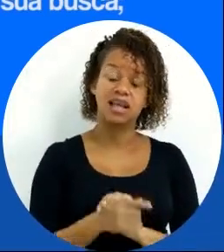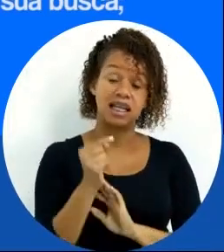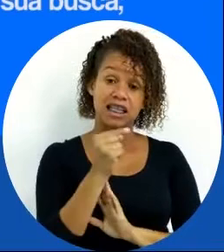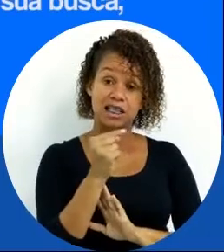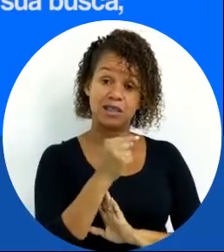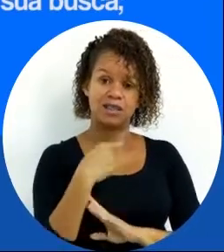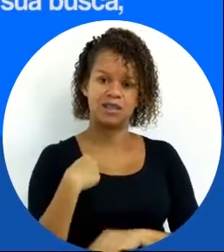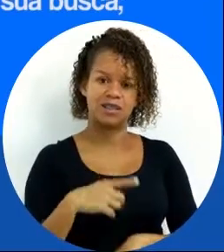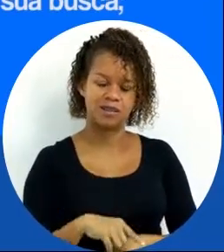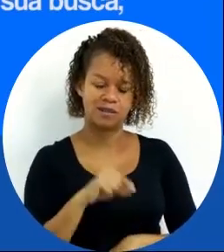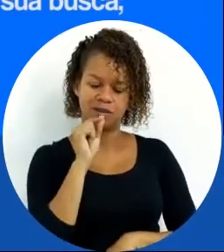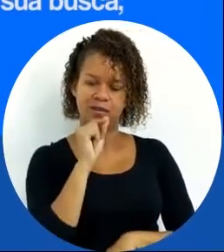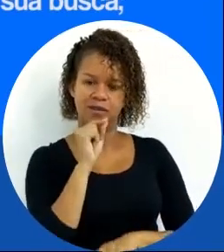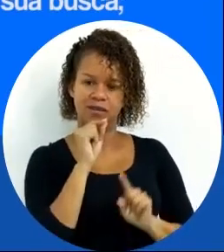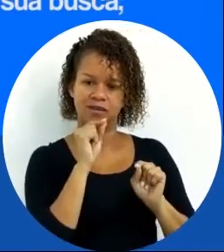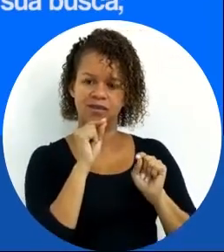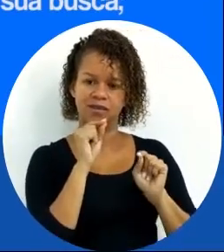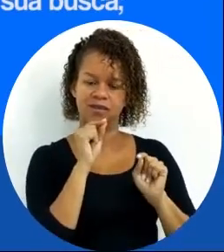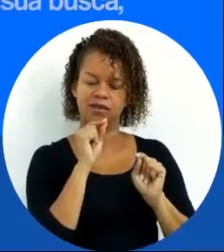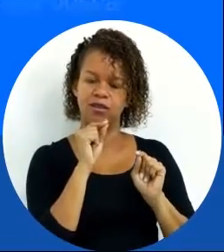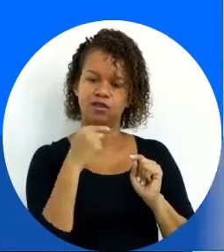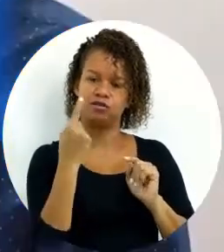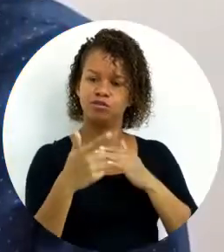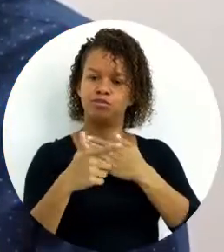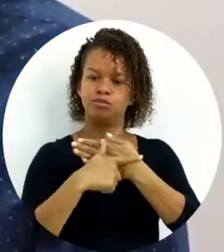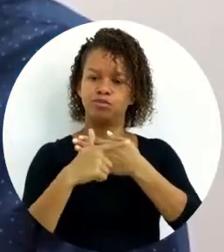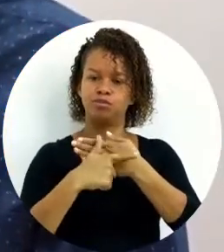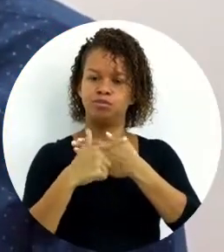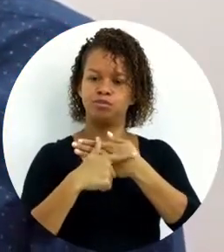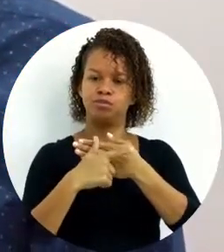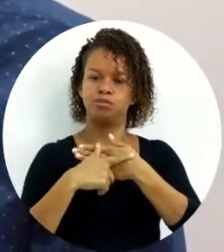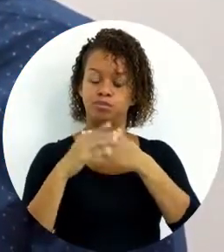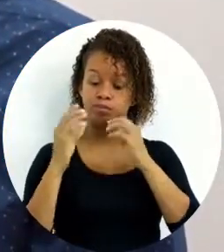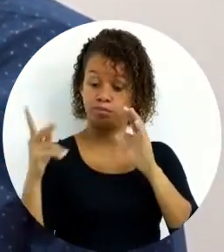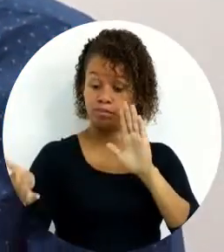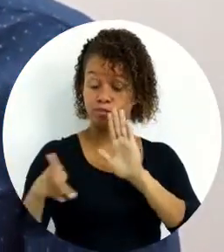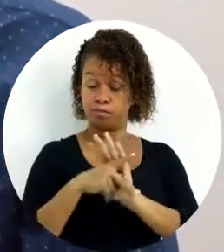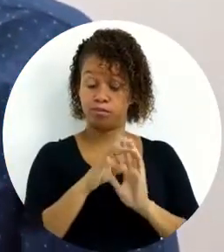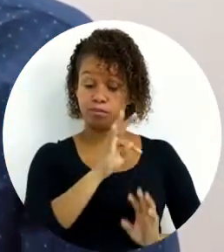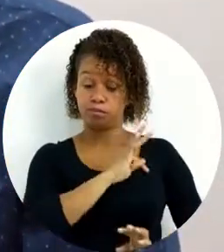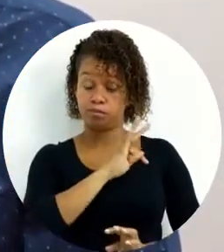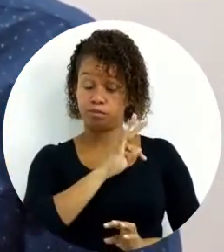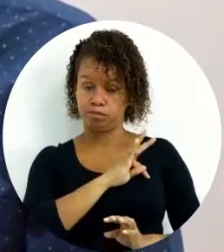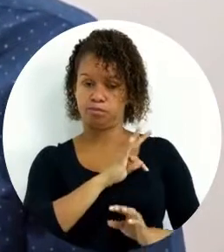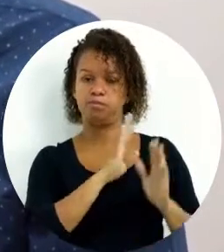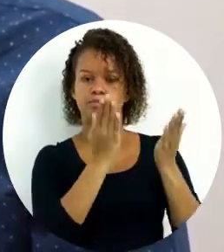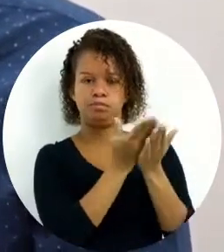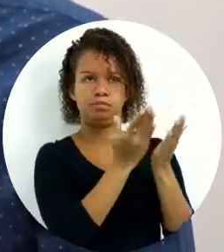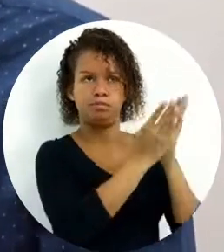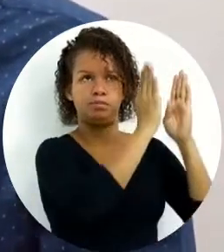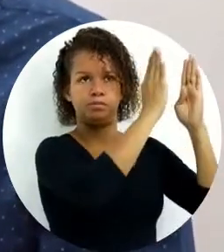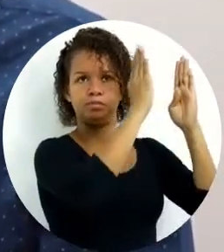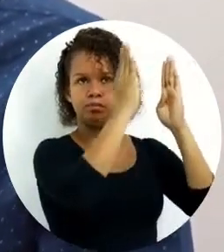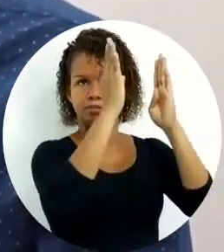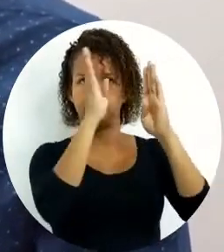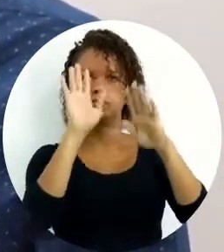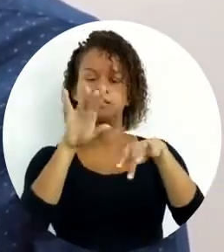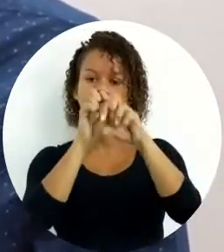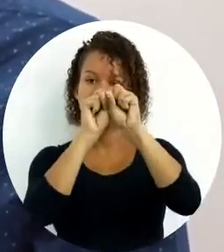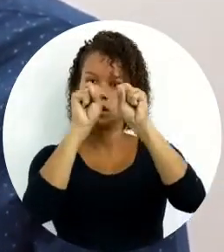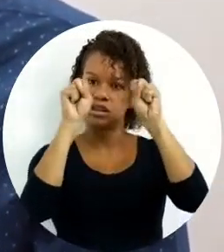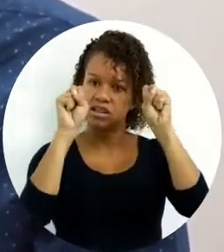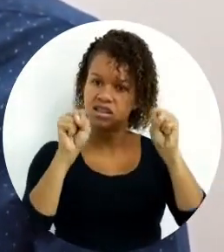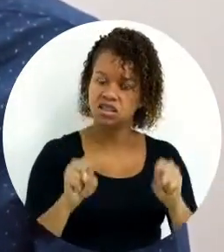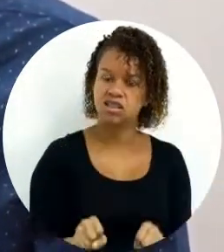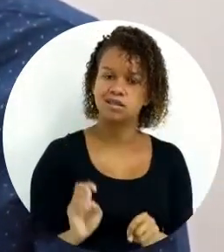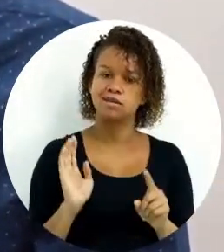isso eu destaco que já um papel do bibliotecário, do técnico de biblioteconomia, quer dizer, a partir dos sistemas